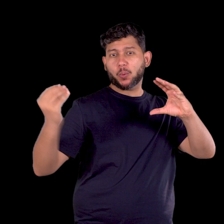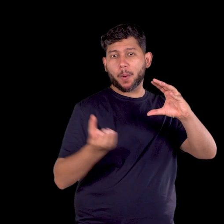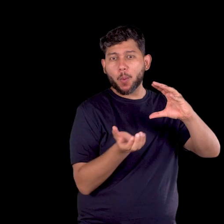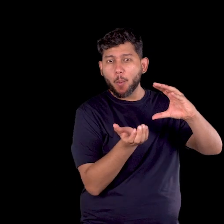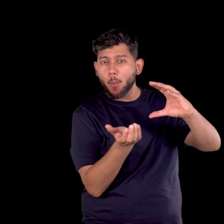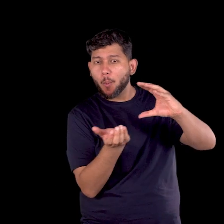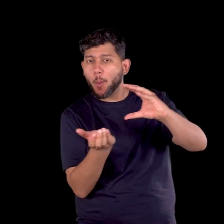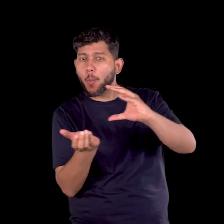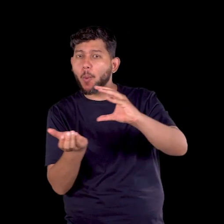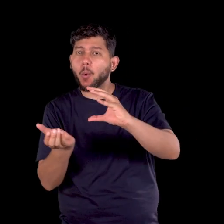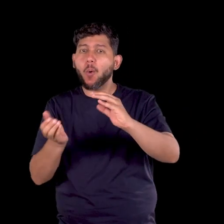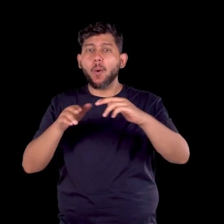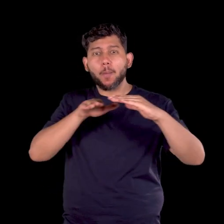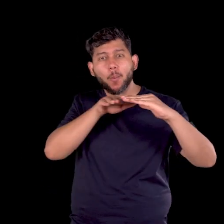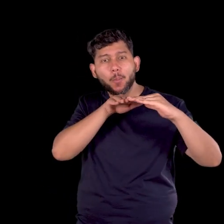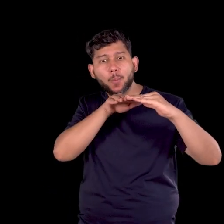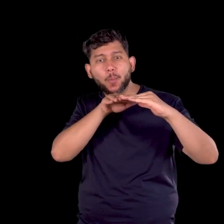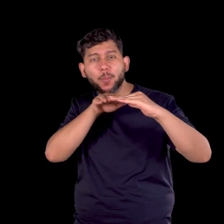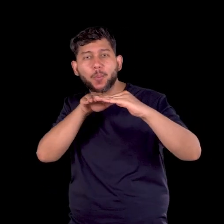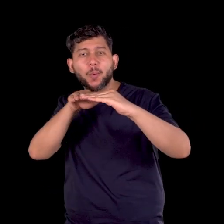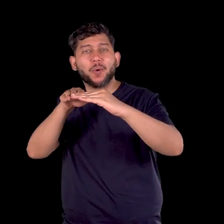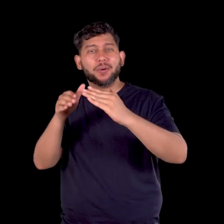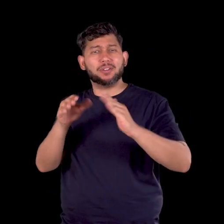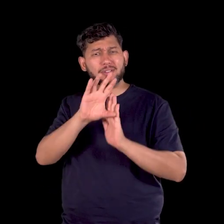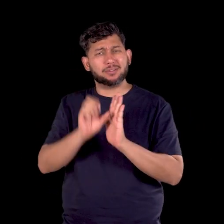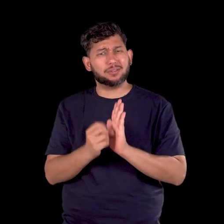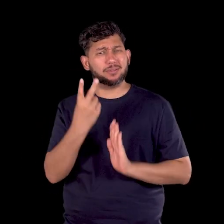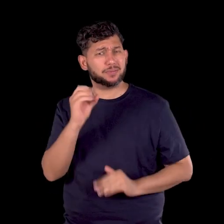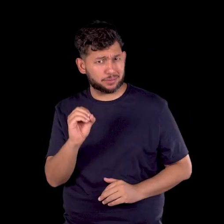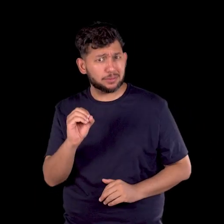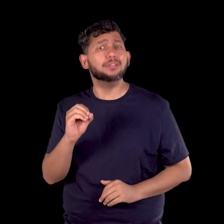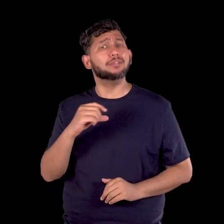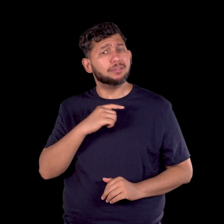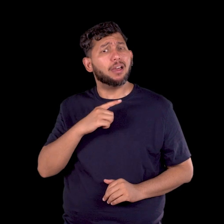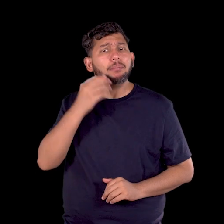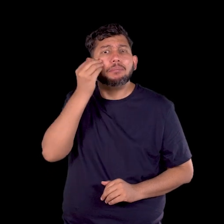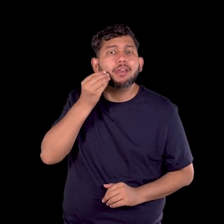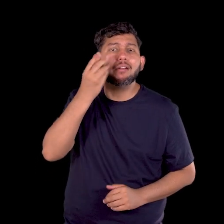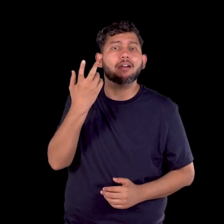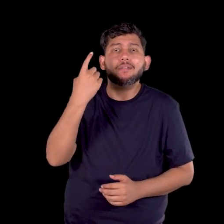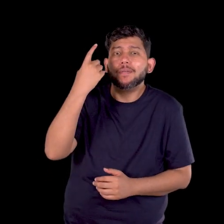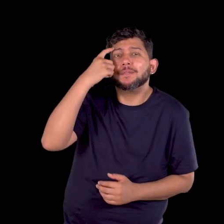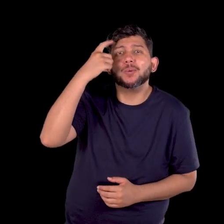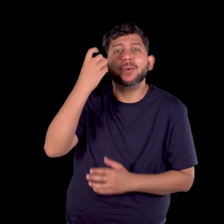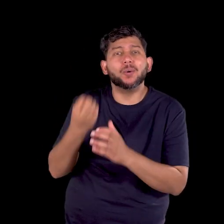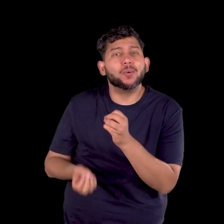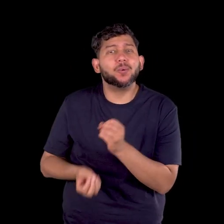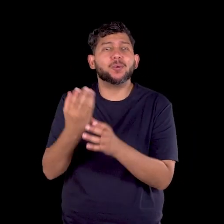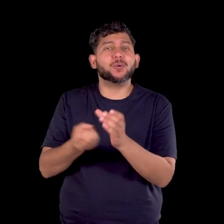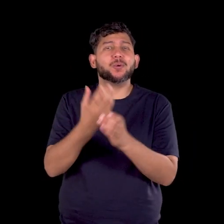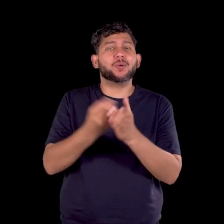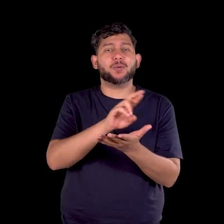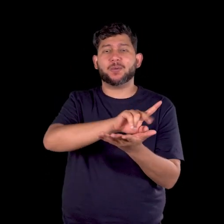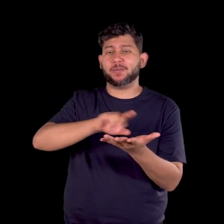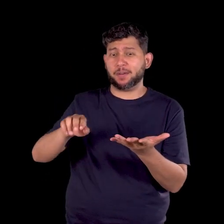dirigíveis, os planadores e os aeroplanos. Nas primeiras décadas do século XX, após as experiências, invenções e